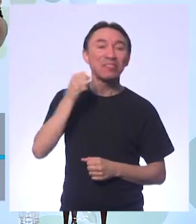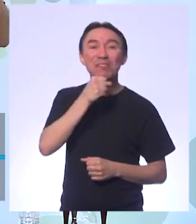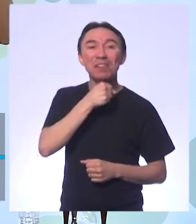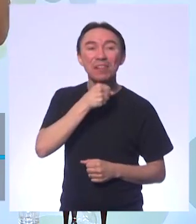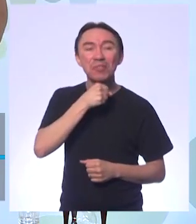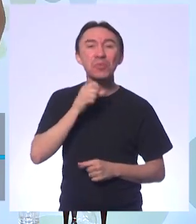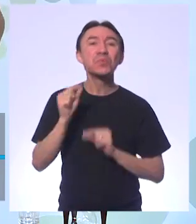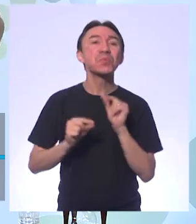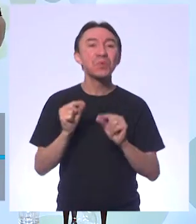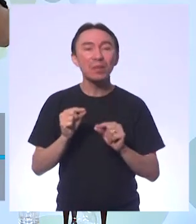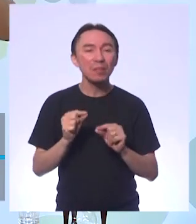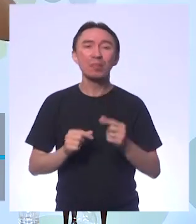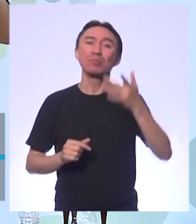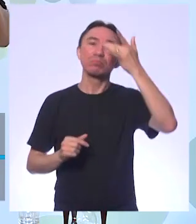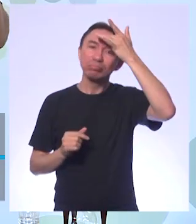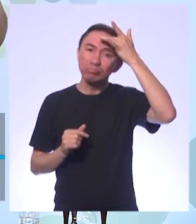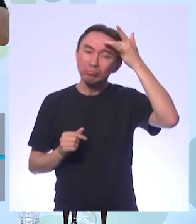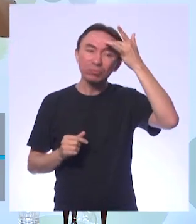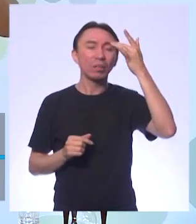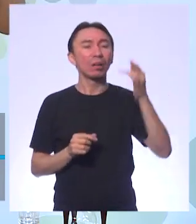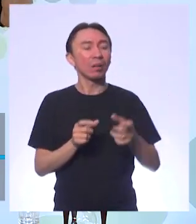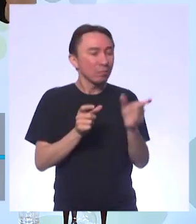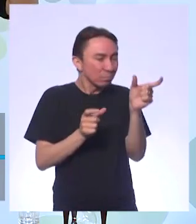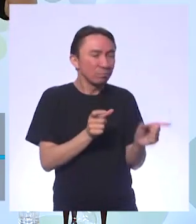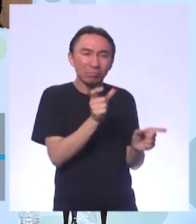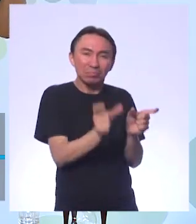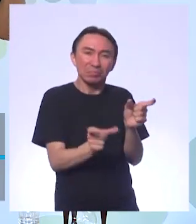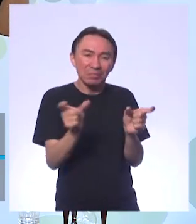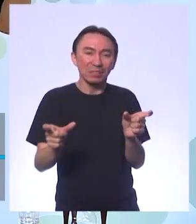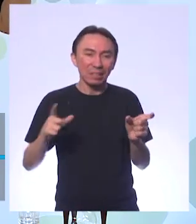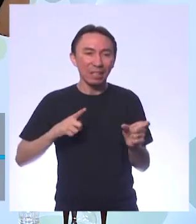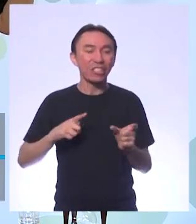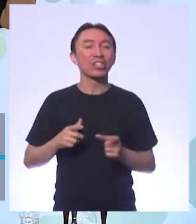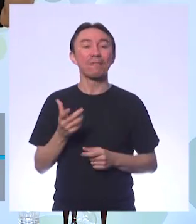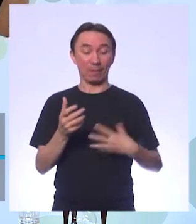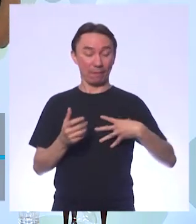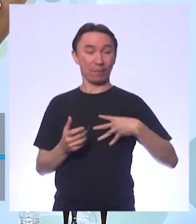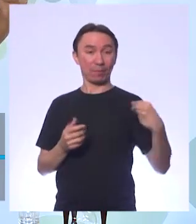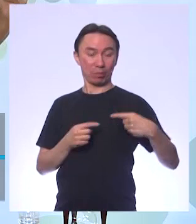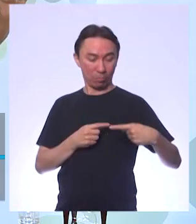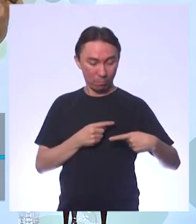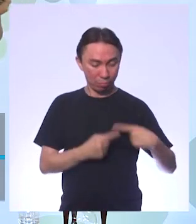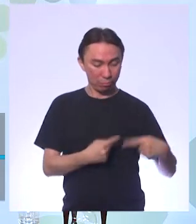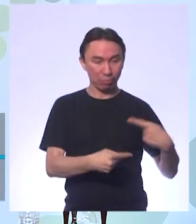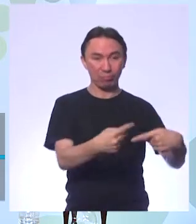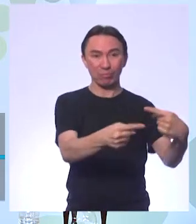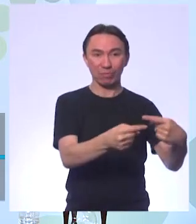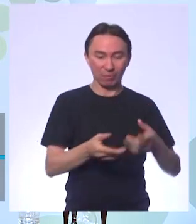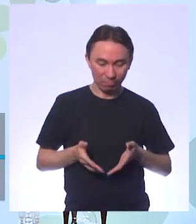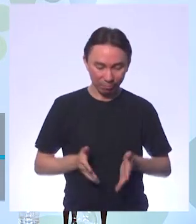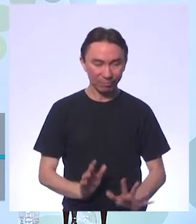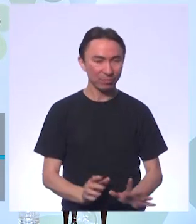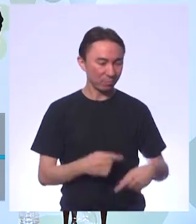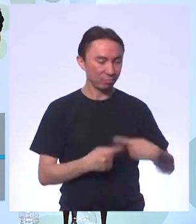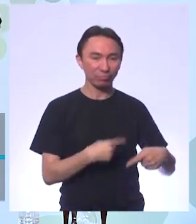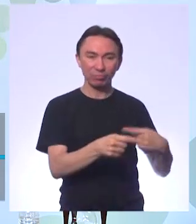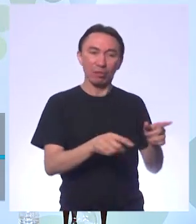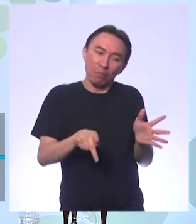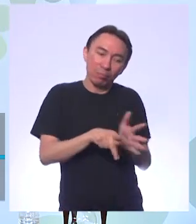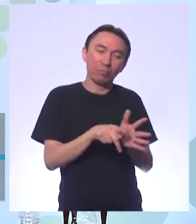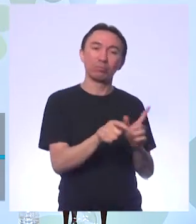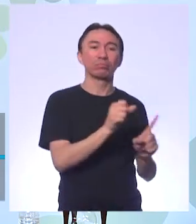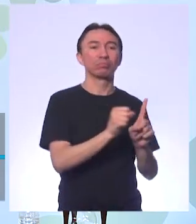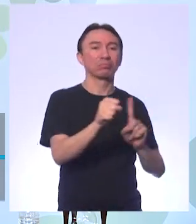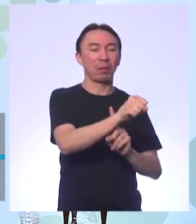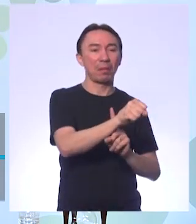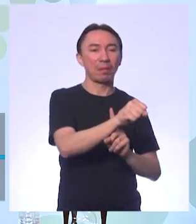estamental. Todo mundo tinha um lugar já de nascença, ali, por nascimento estabelecido naquela sociedade. Agora não. Agora